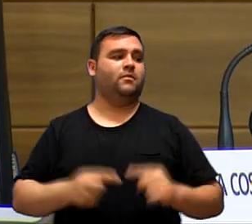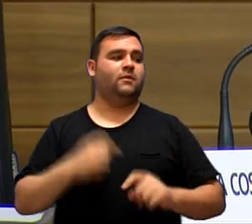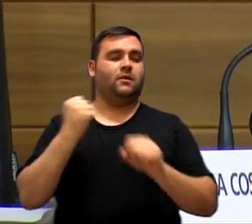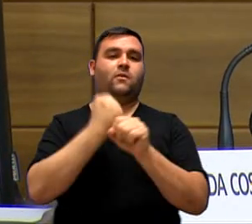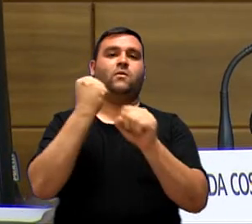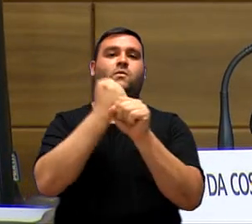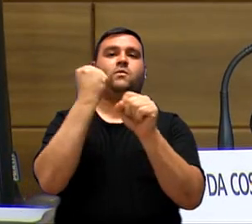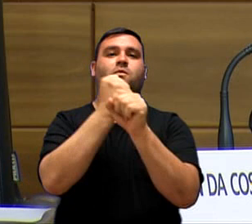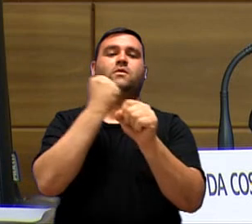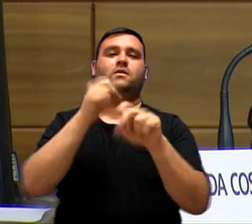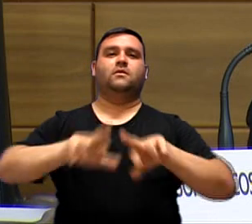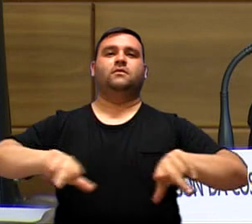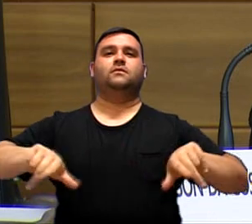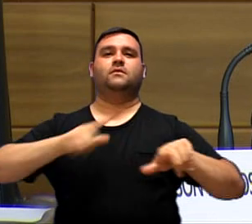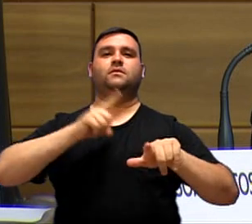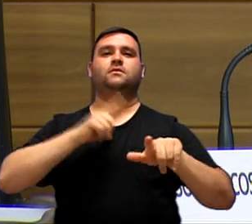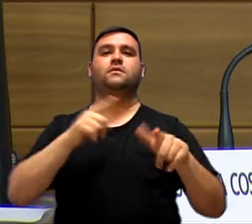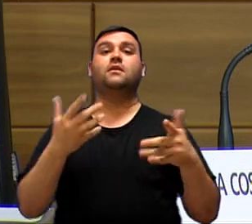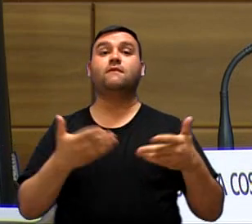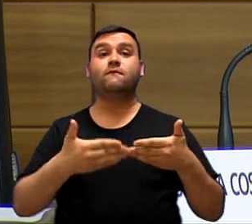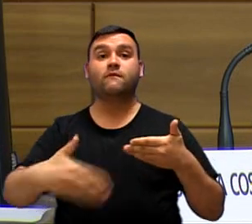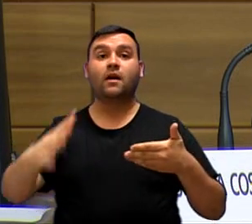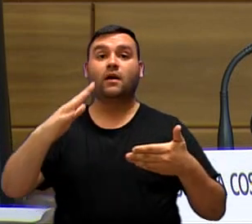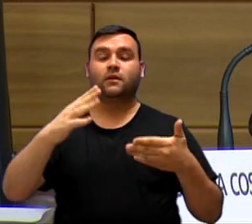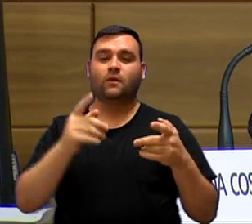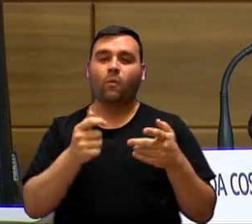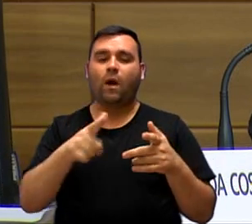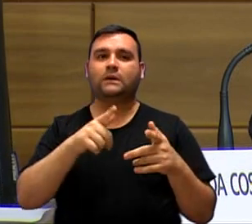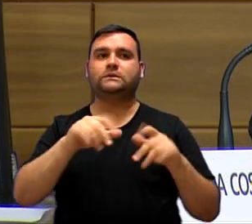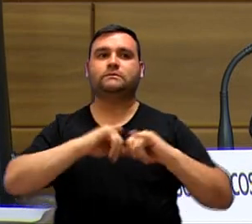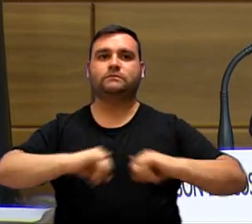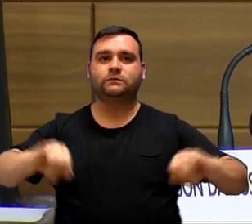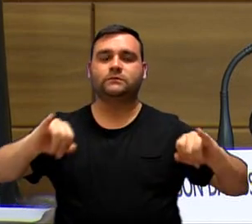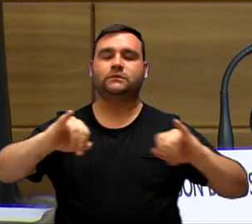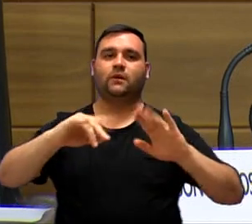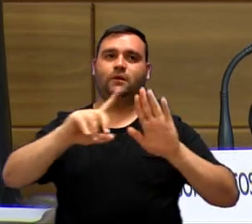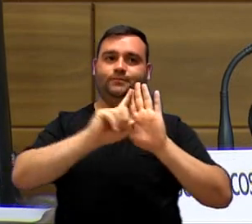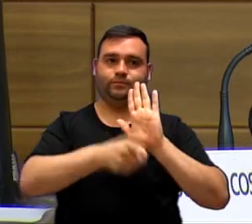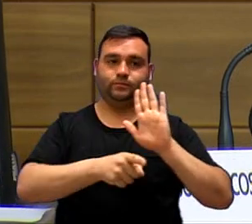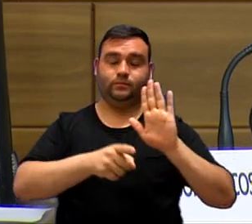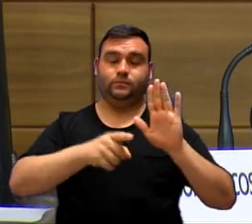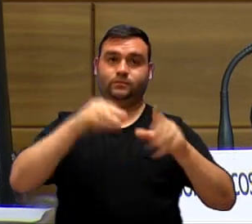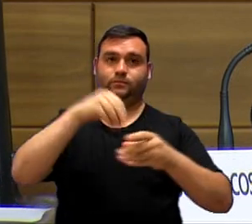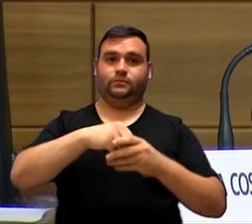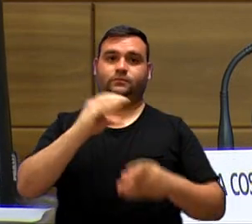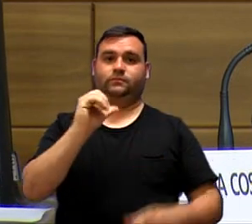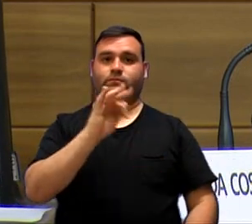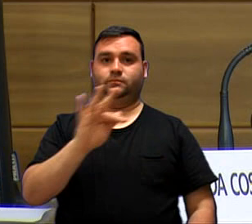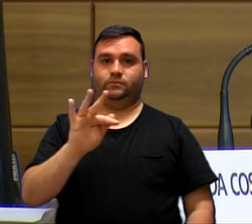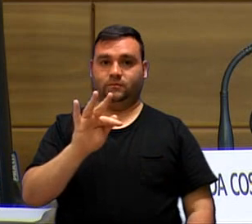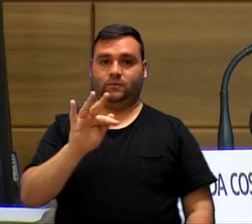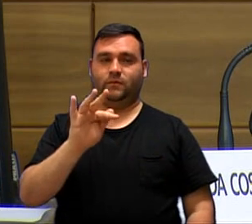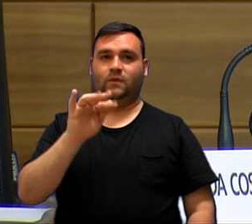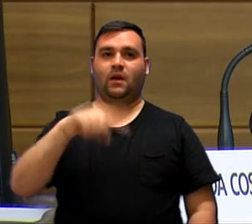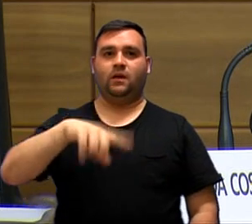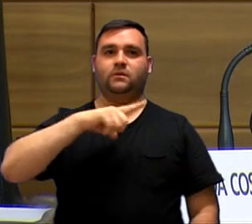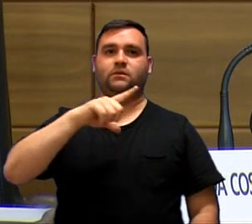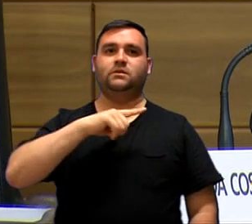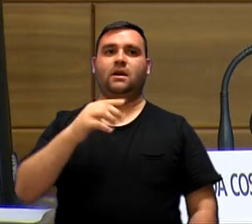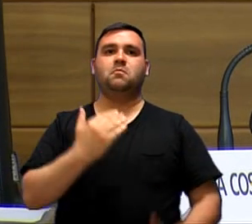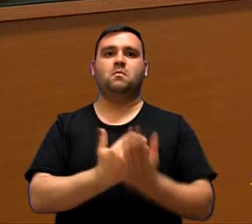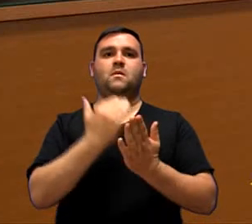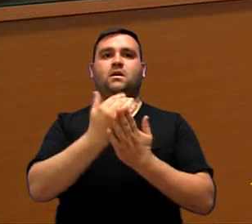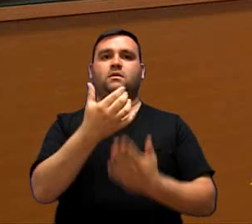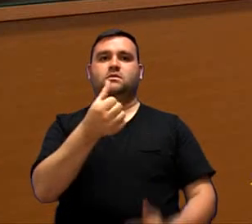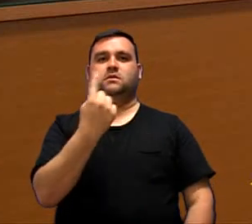obras que estão já em vias de terem a ordem de serviço dentro da CAF. É daí que vem o valor maior